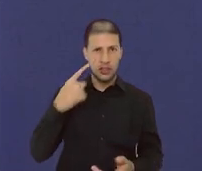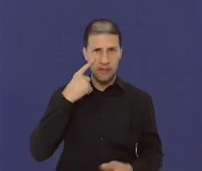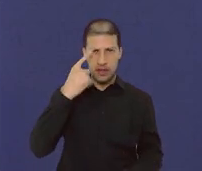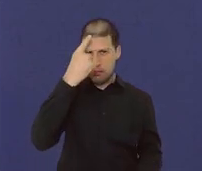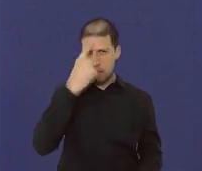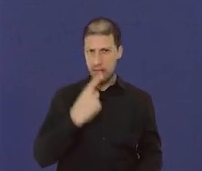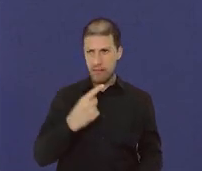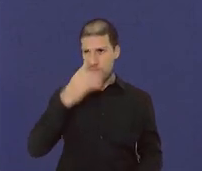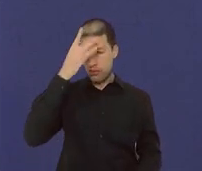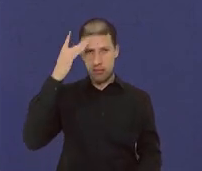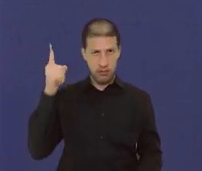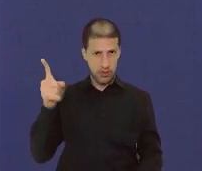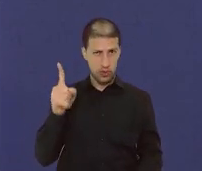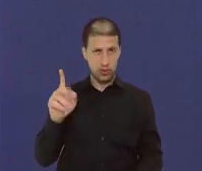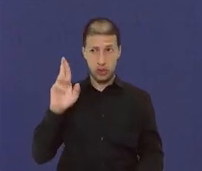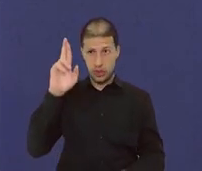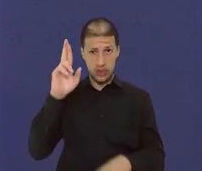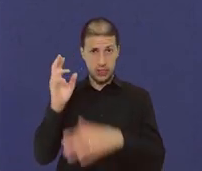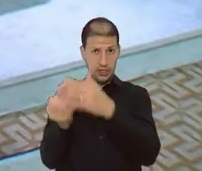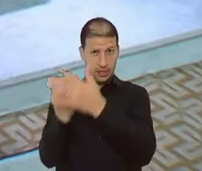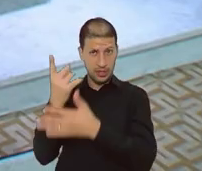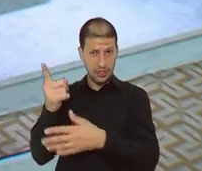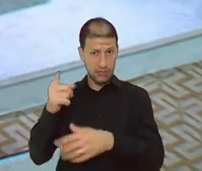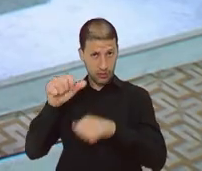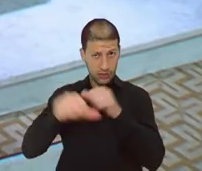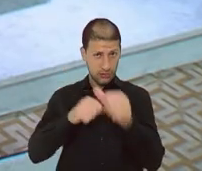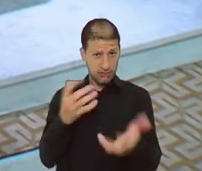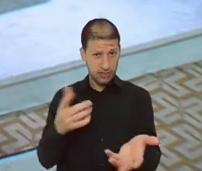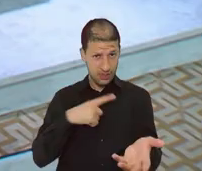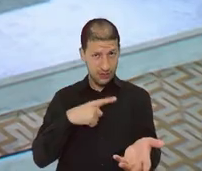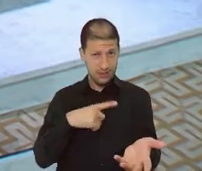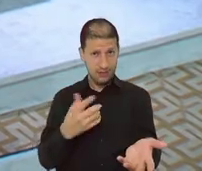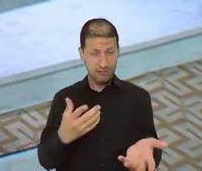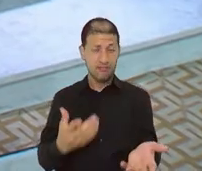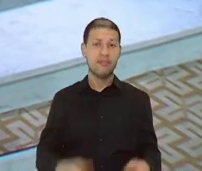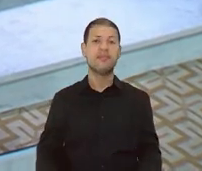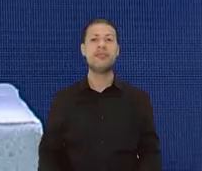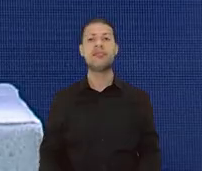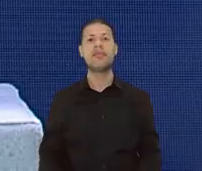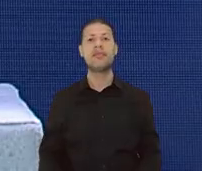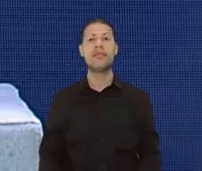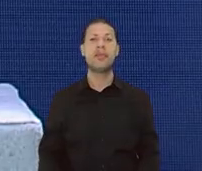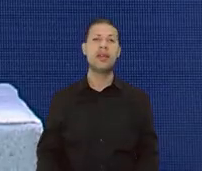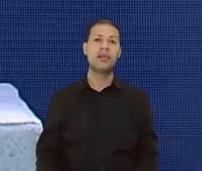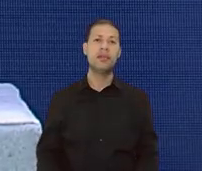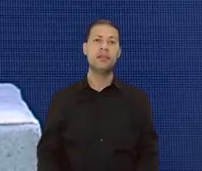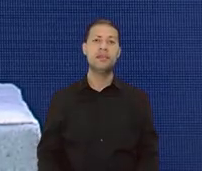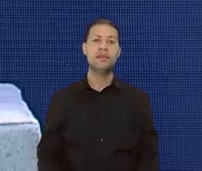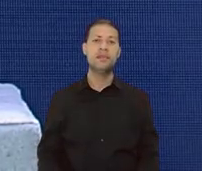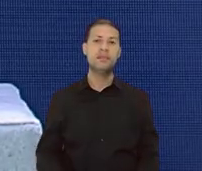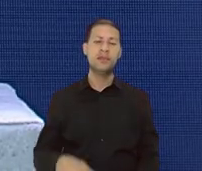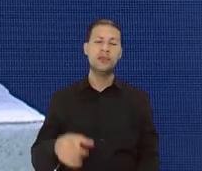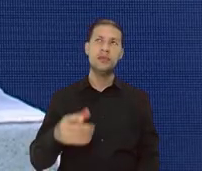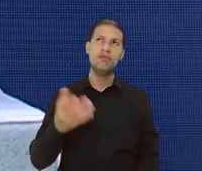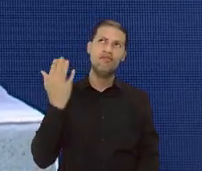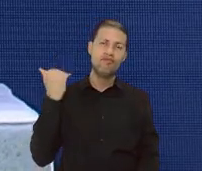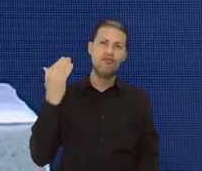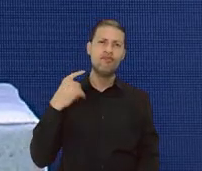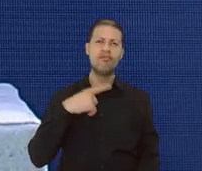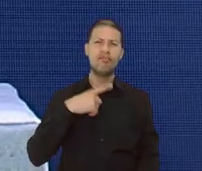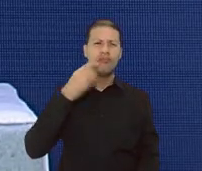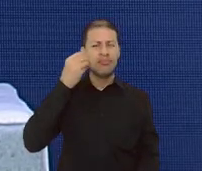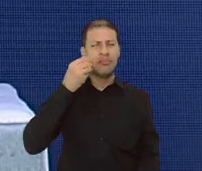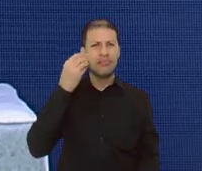faudas mudando sim eu acho que quando a gente tava vivendo vivenciando aí